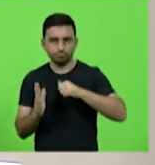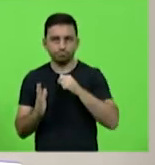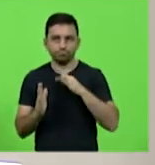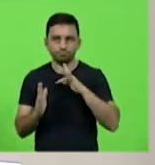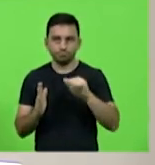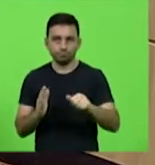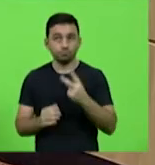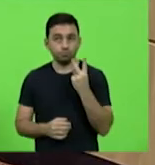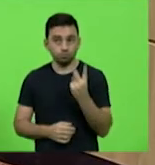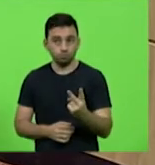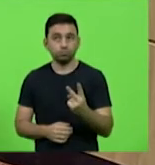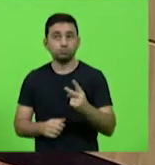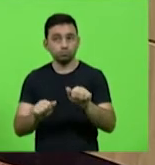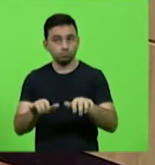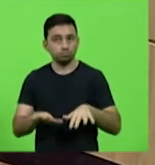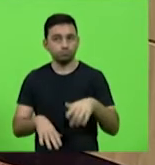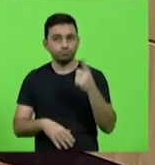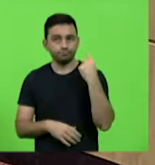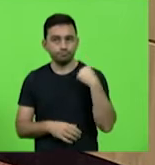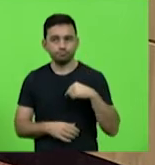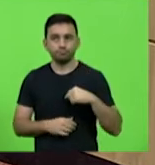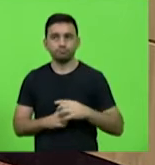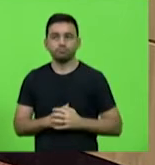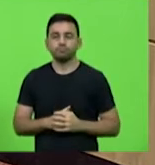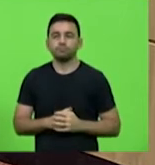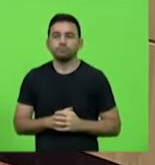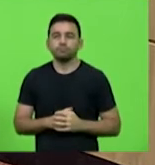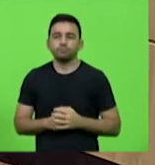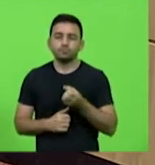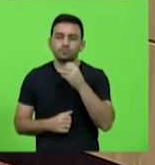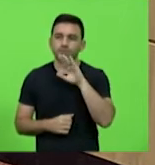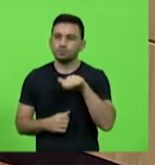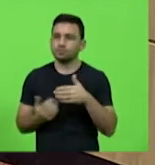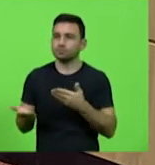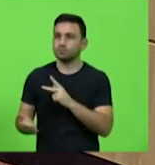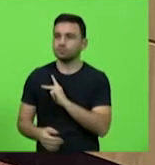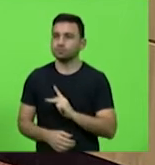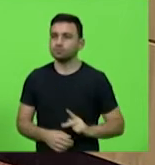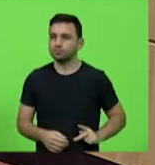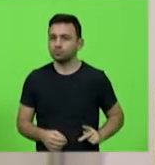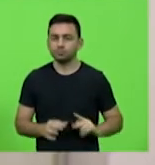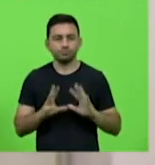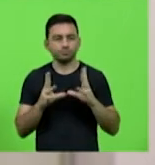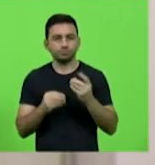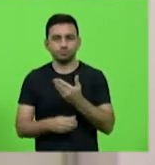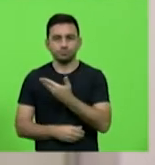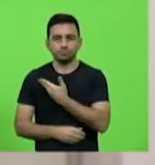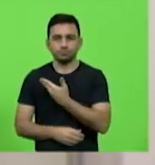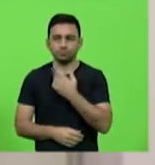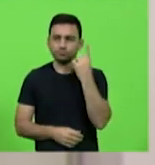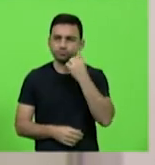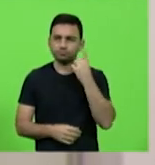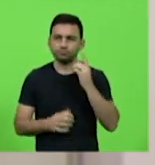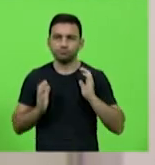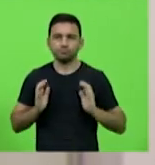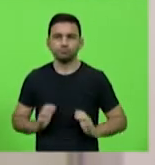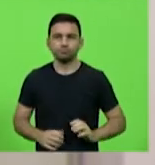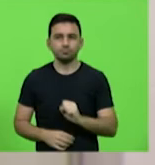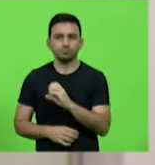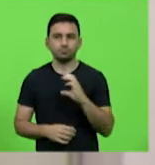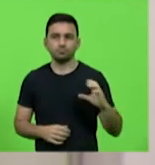atas das sessões anteriores. Boa tarde, senhor presidente, colegas deputados, cidadãos